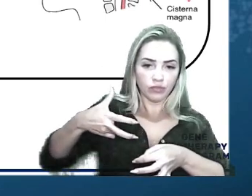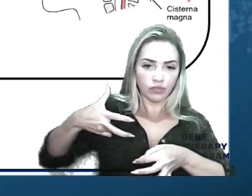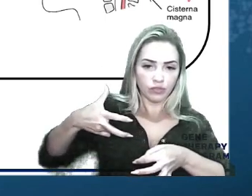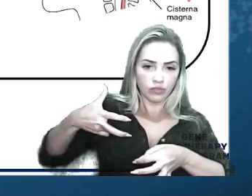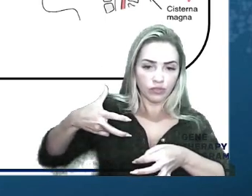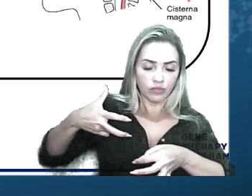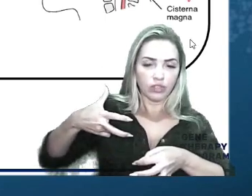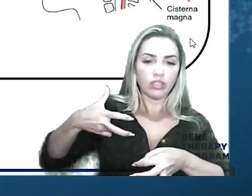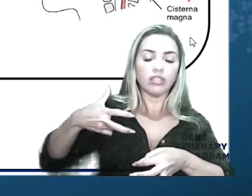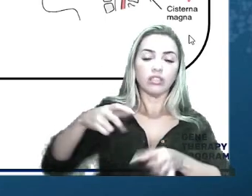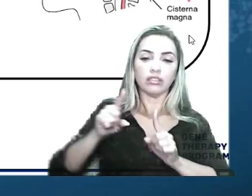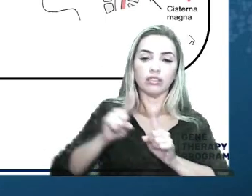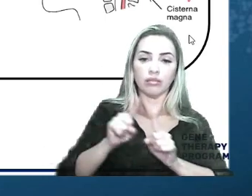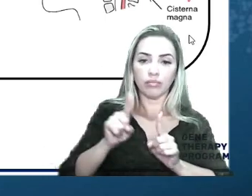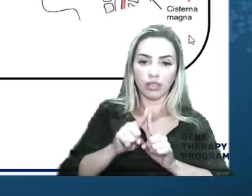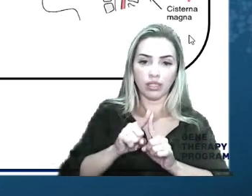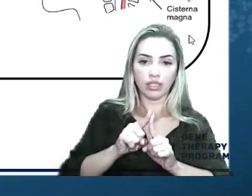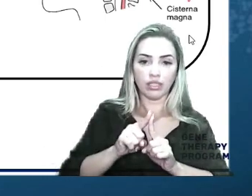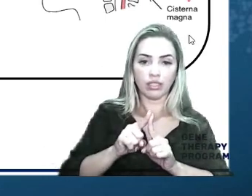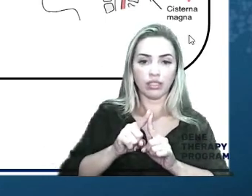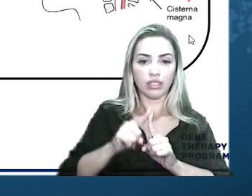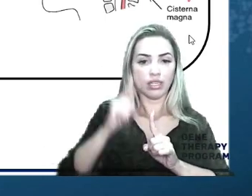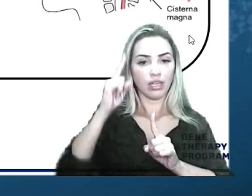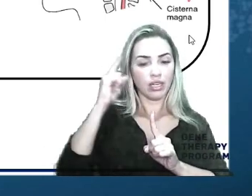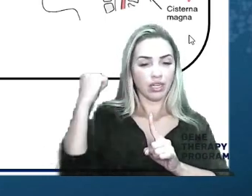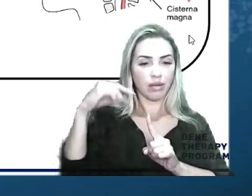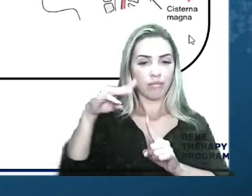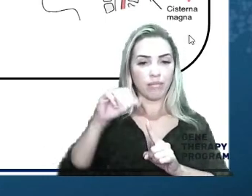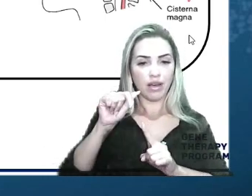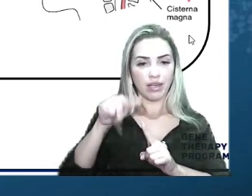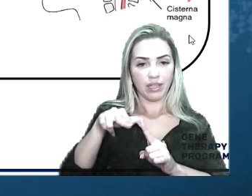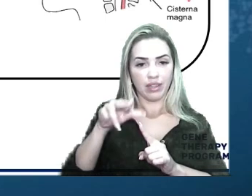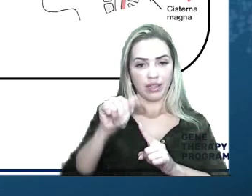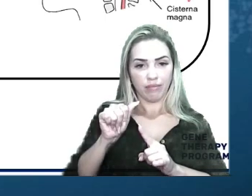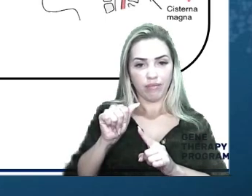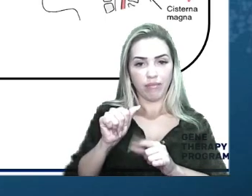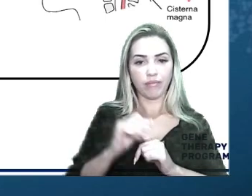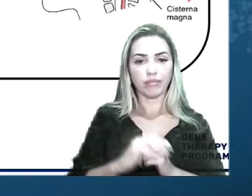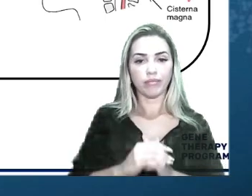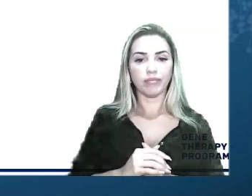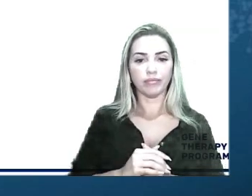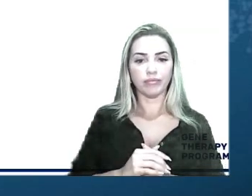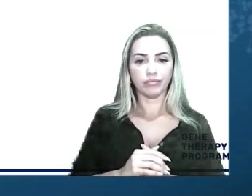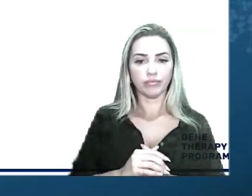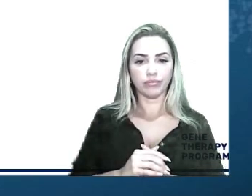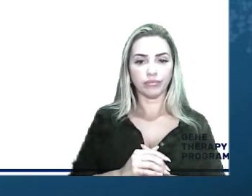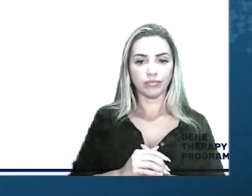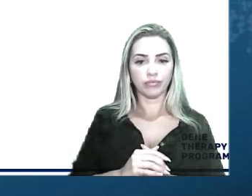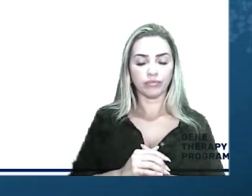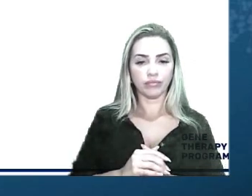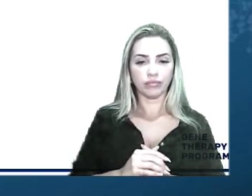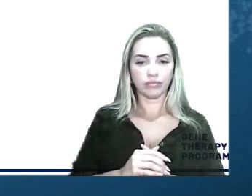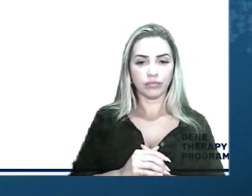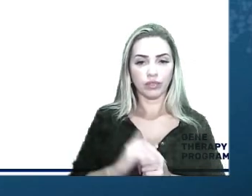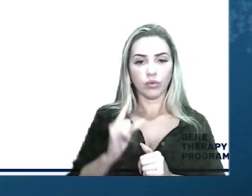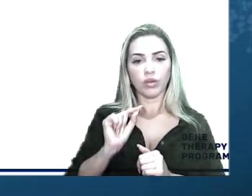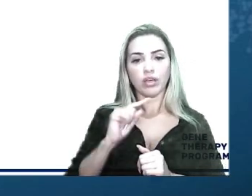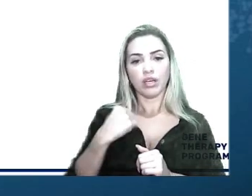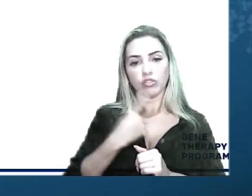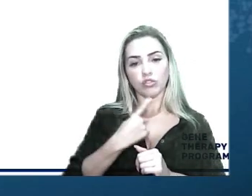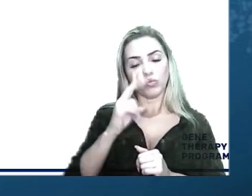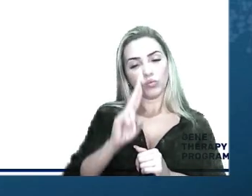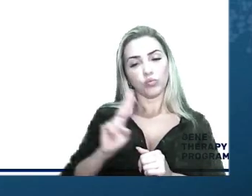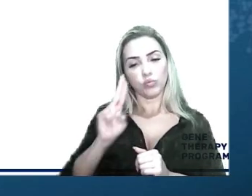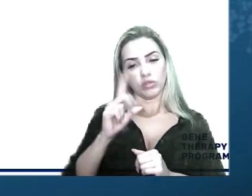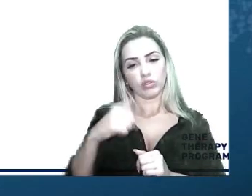lombar, e também na cisterna magna, que é o que a gente tem usado em todos